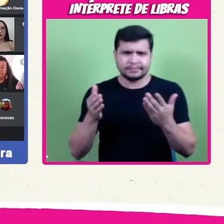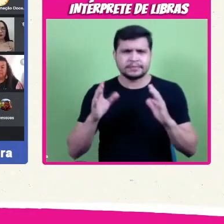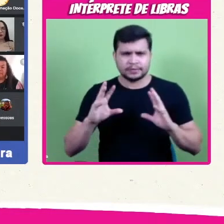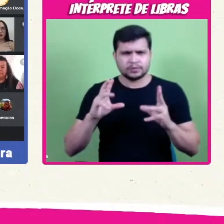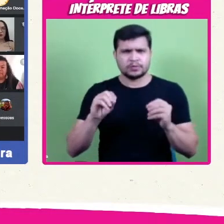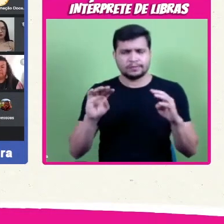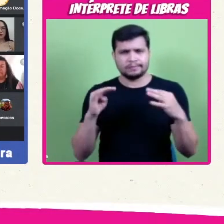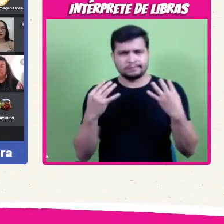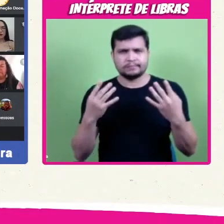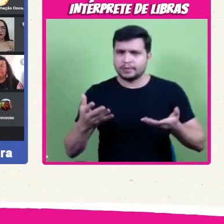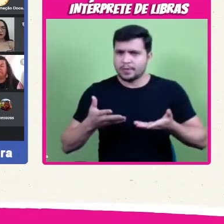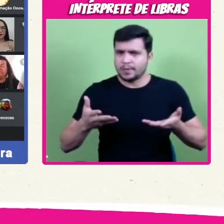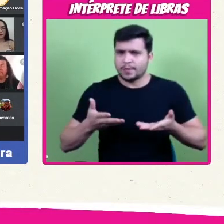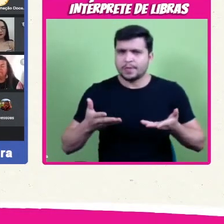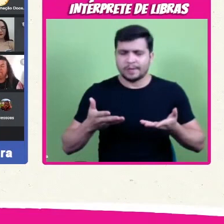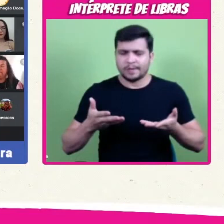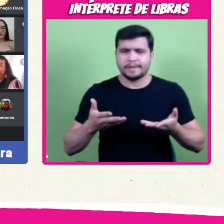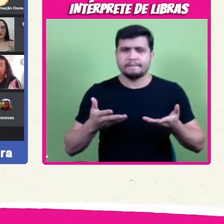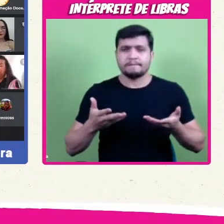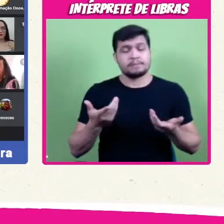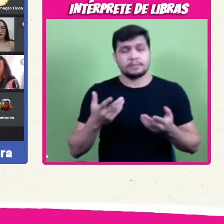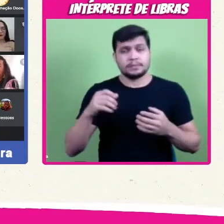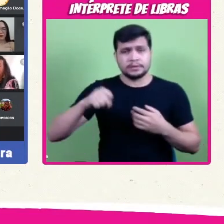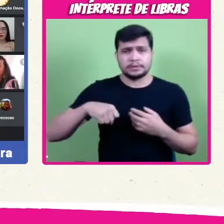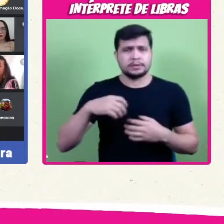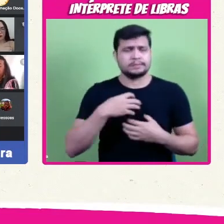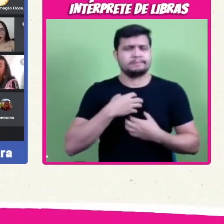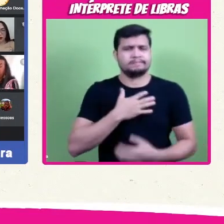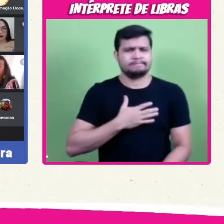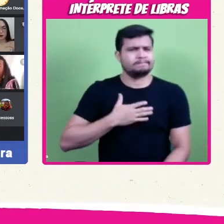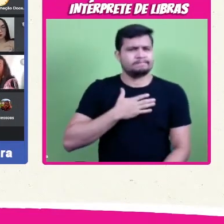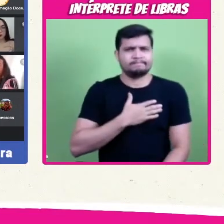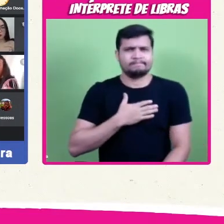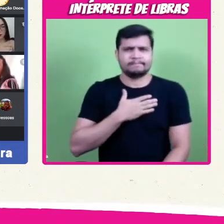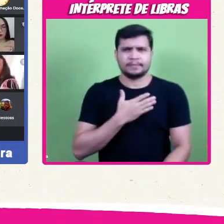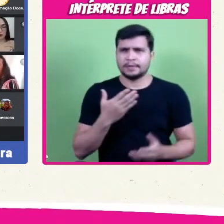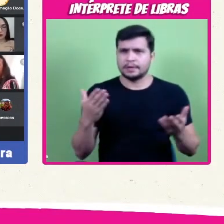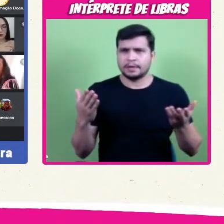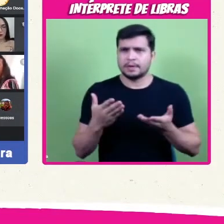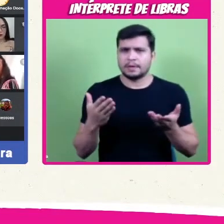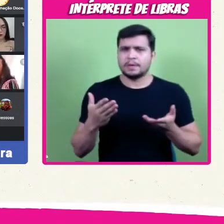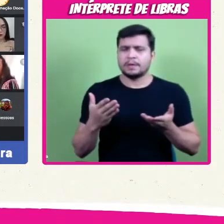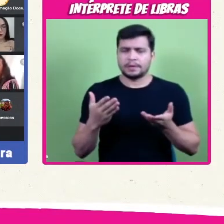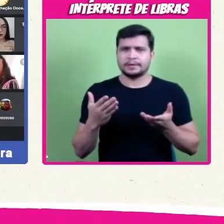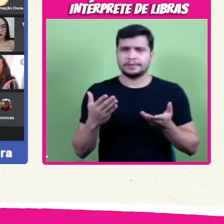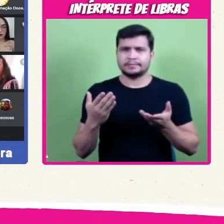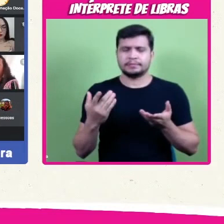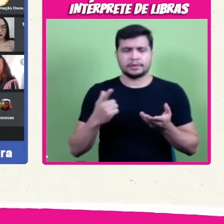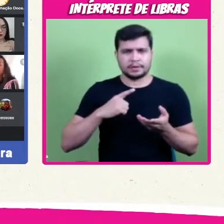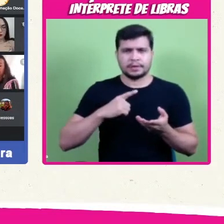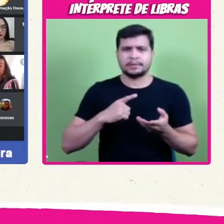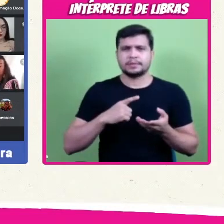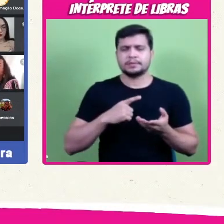nos assistindo nesse momento. Com muita satisfação que nós fazemos a